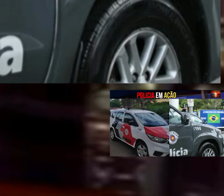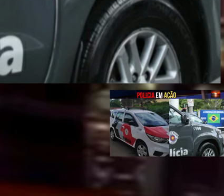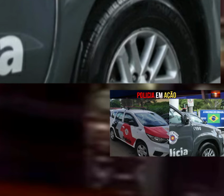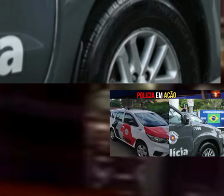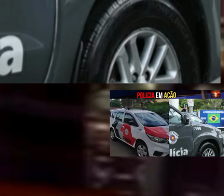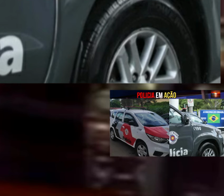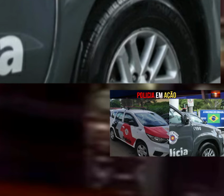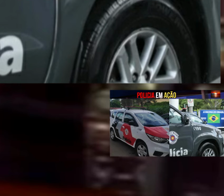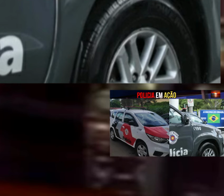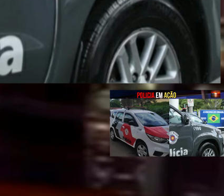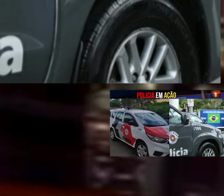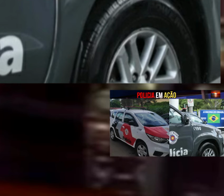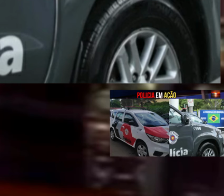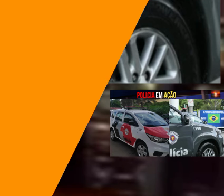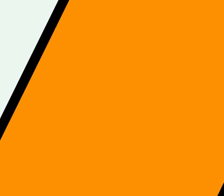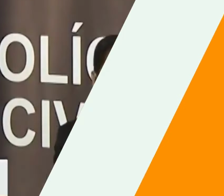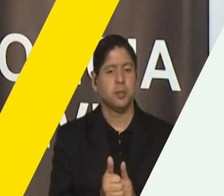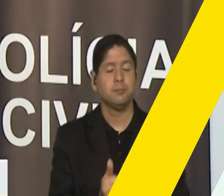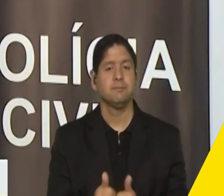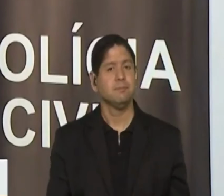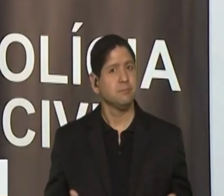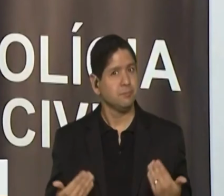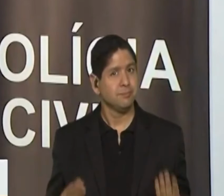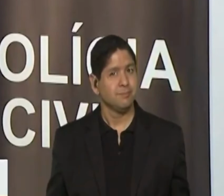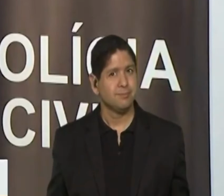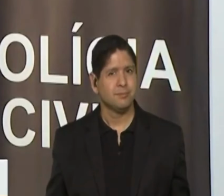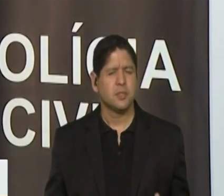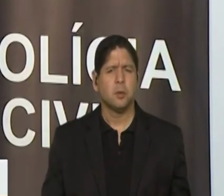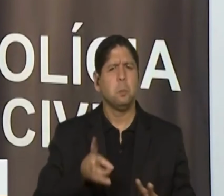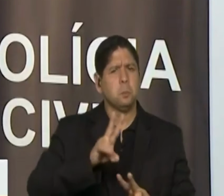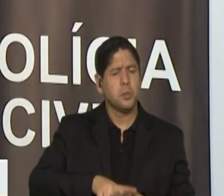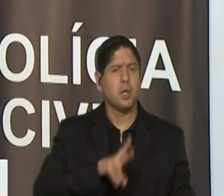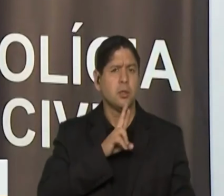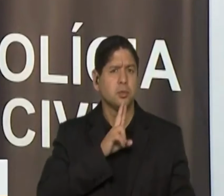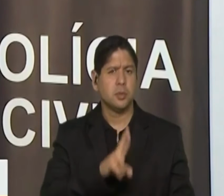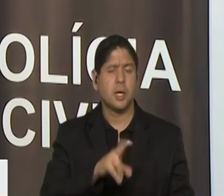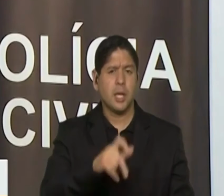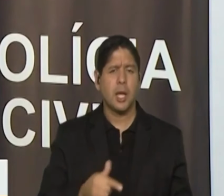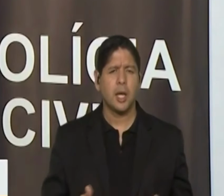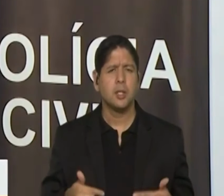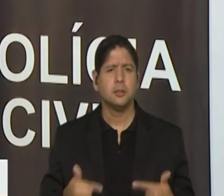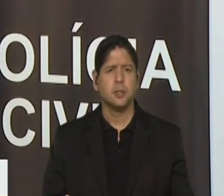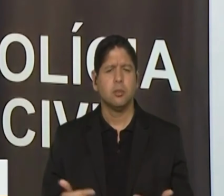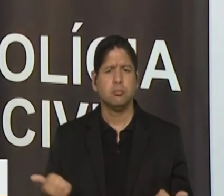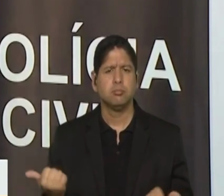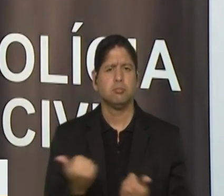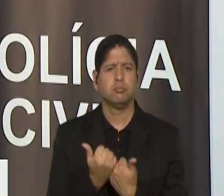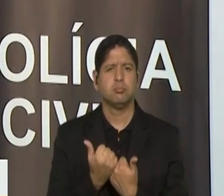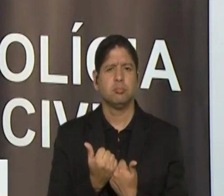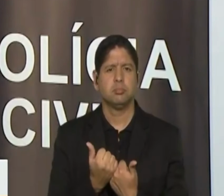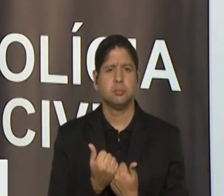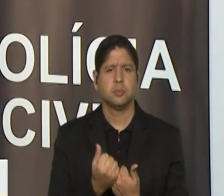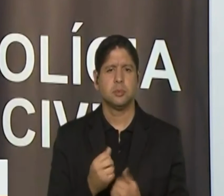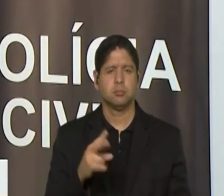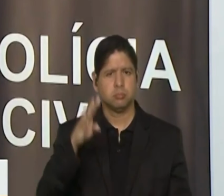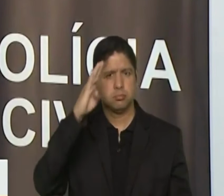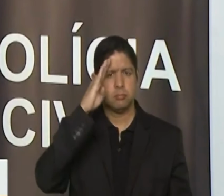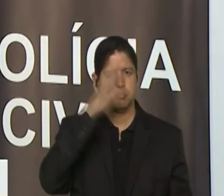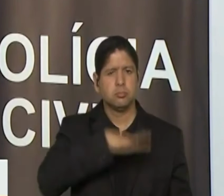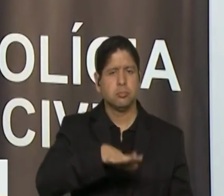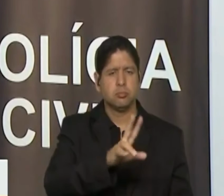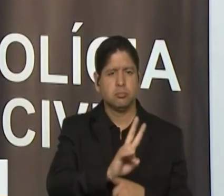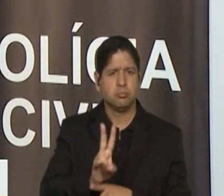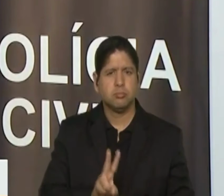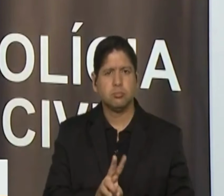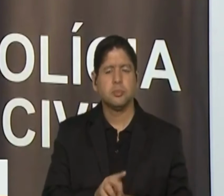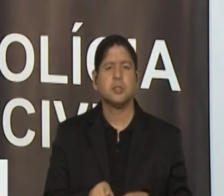tinham passagens pela polícia. As prisões são resultado de uma ação em parceria entre a Guarda Civil